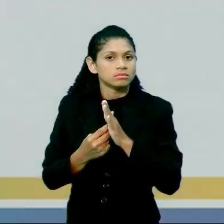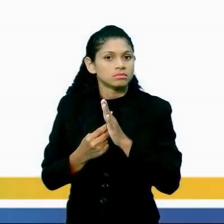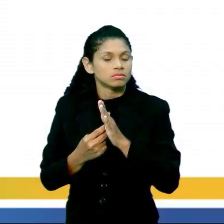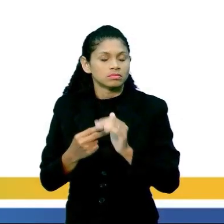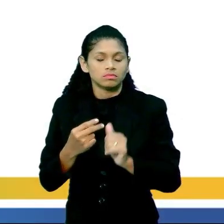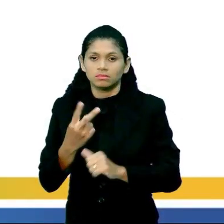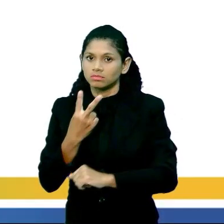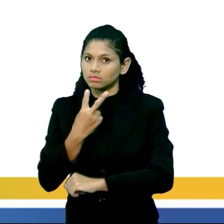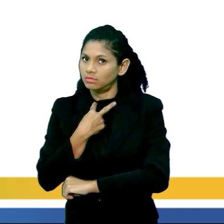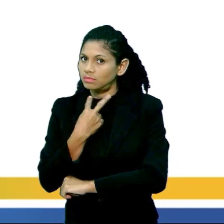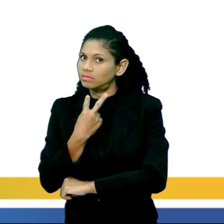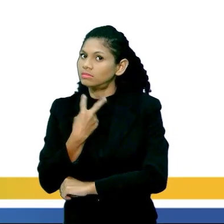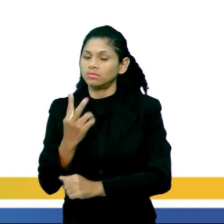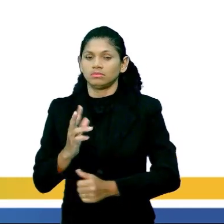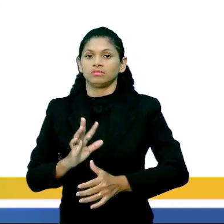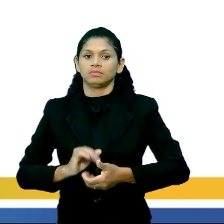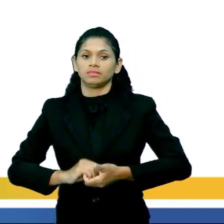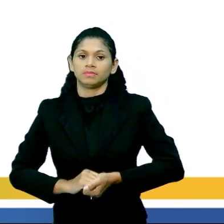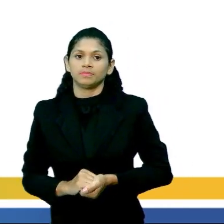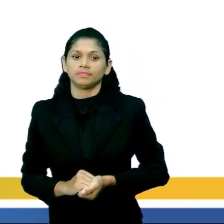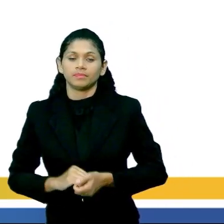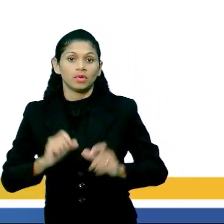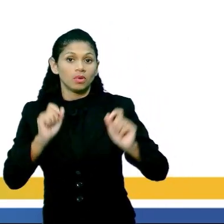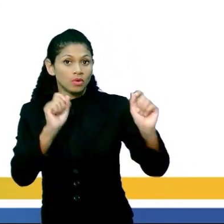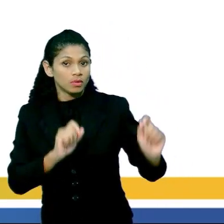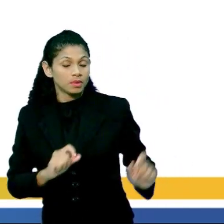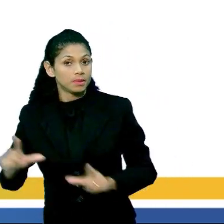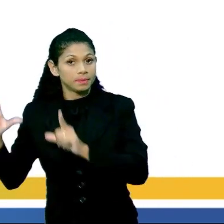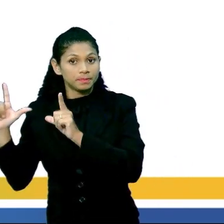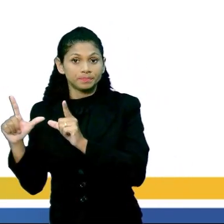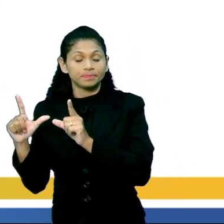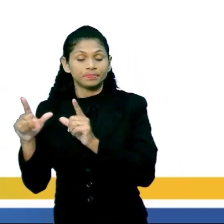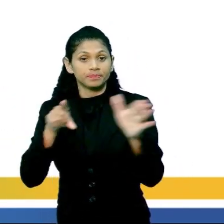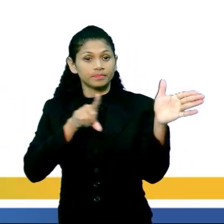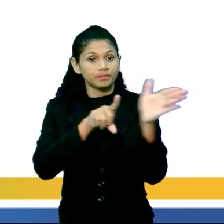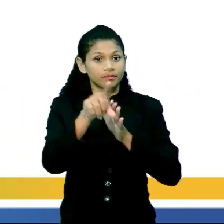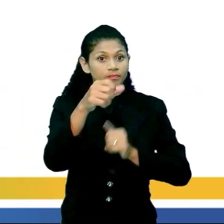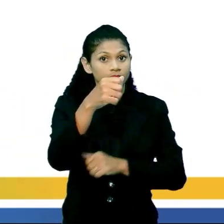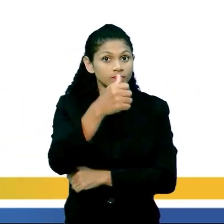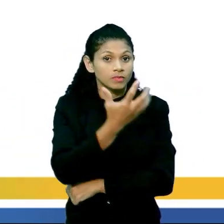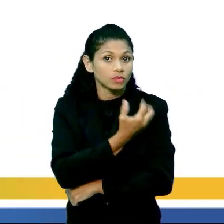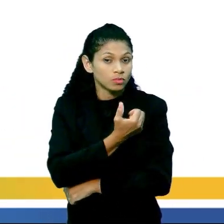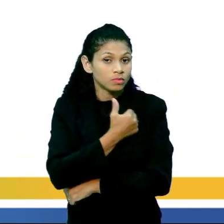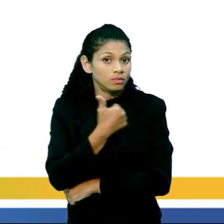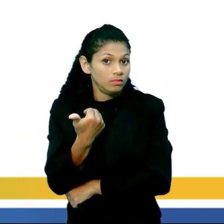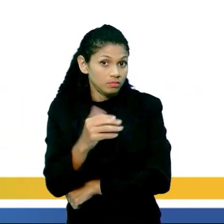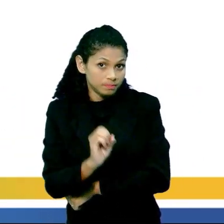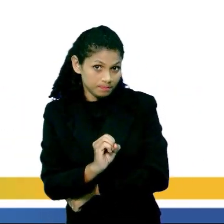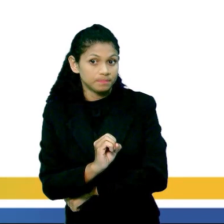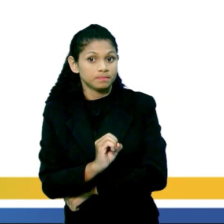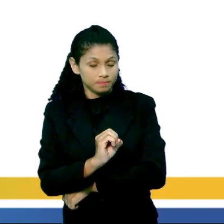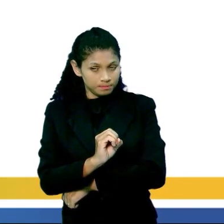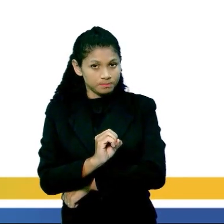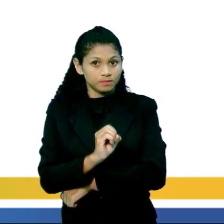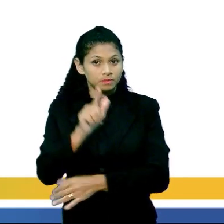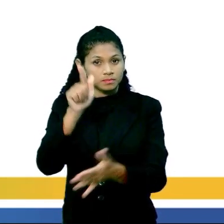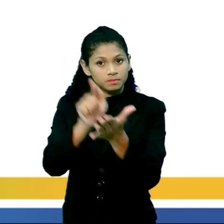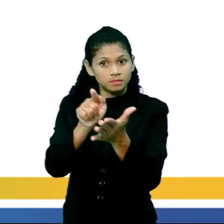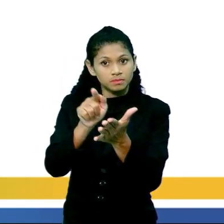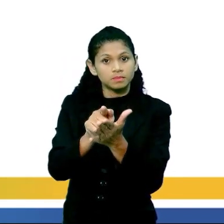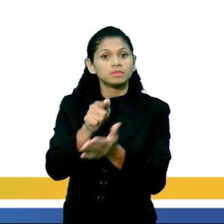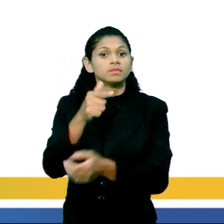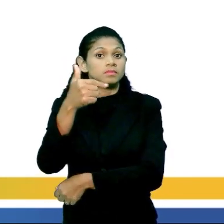galera. Slide na tela, olha aí. Vamos trabalhar aí com a questão 10 do livro Resolva Enem 1, página